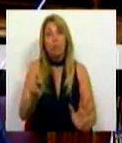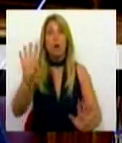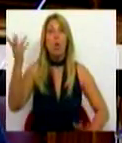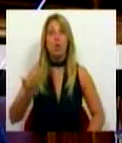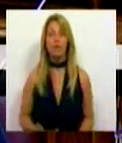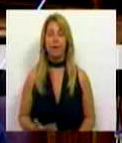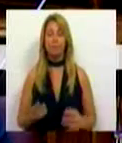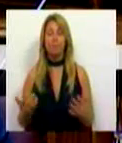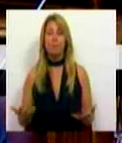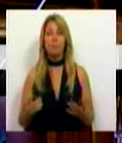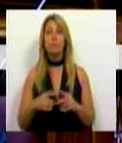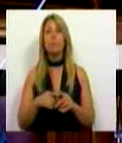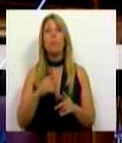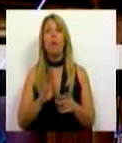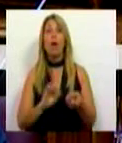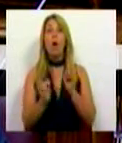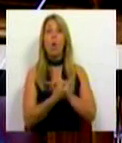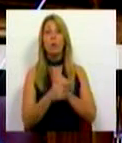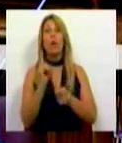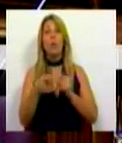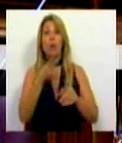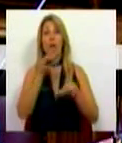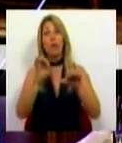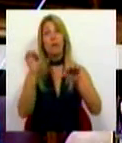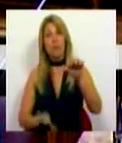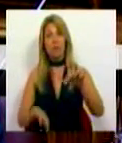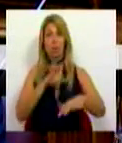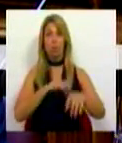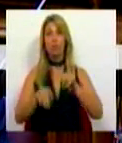foi a intervenção do Sr. Deputado do PSD,